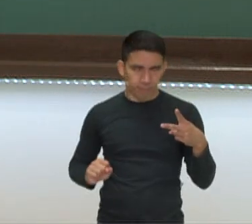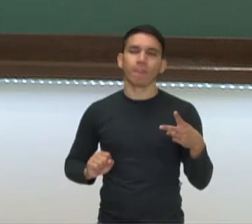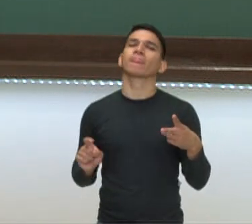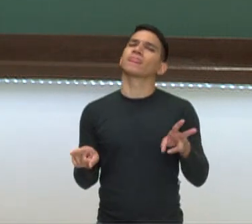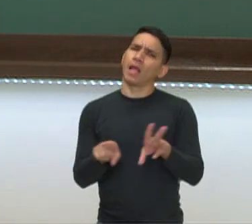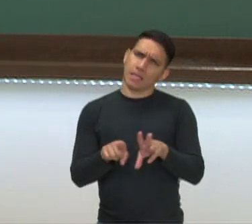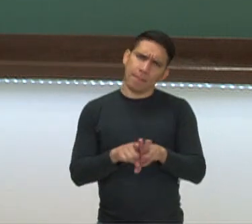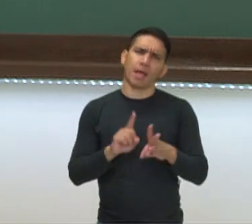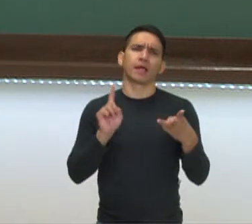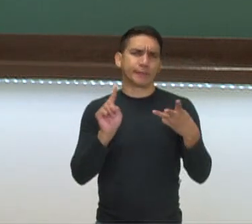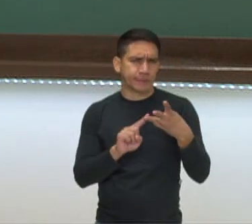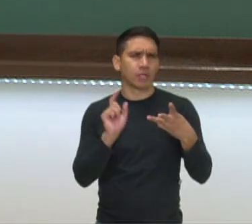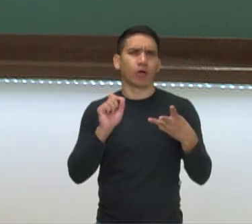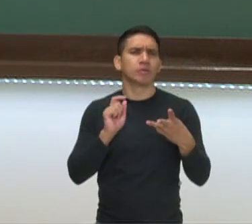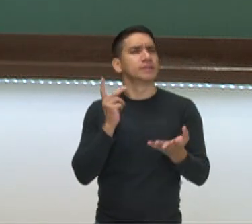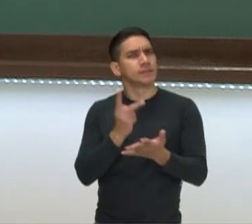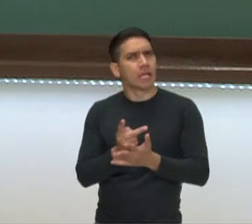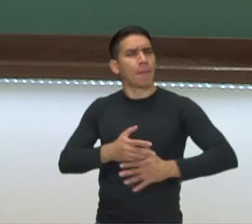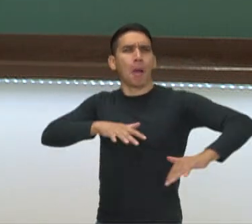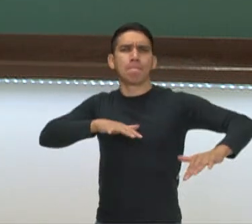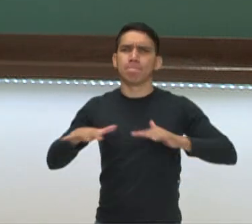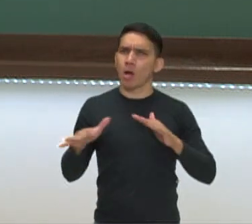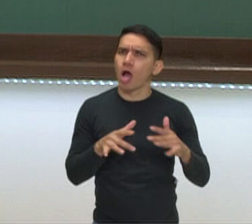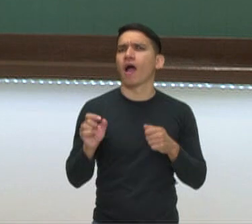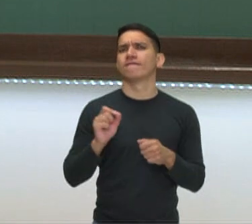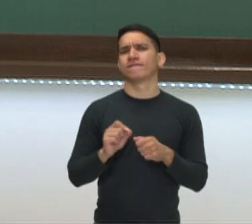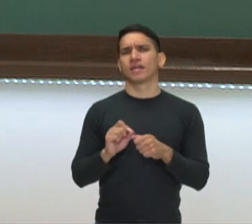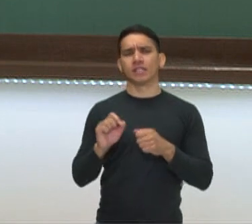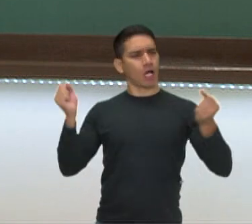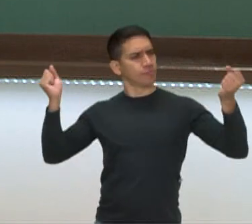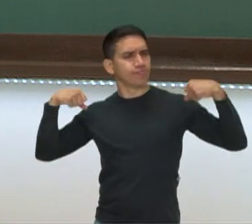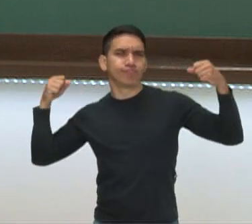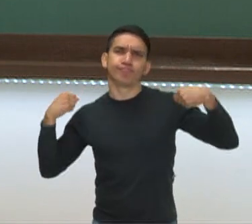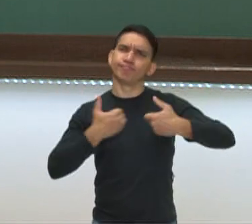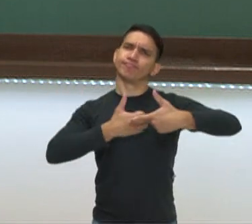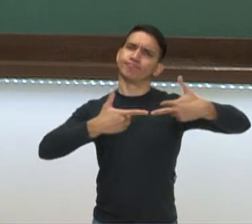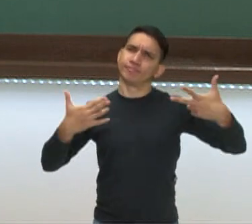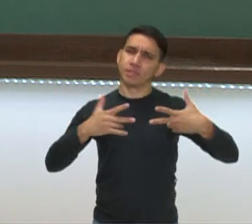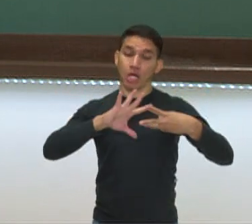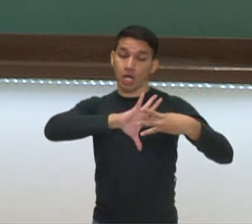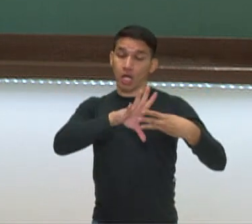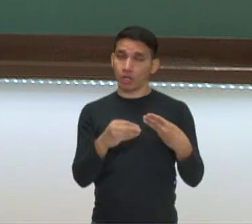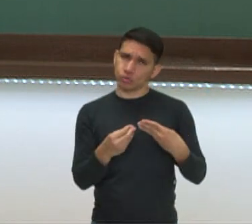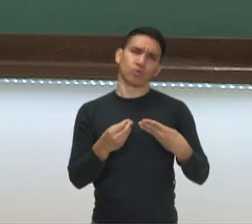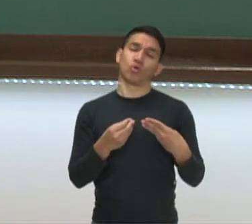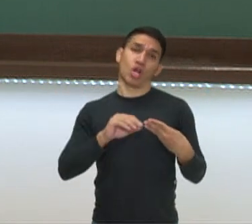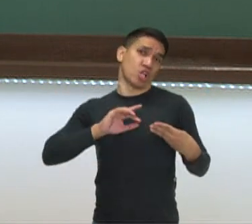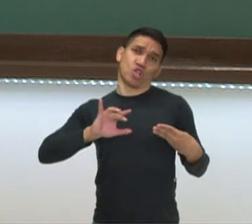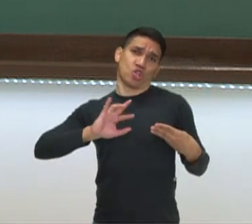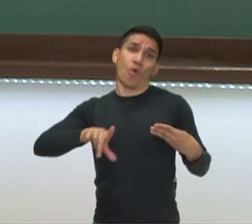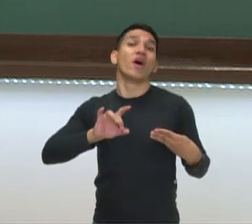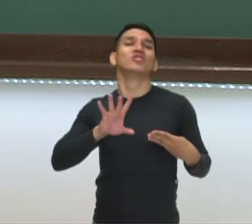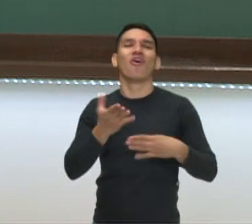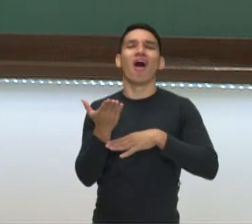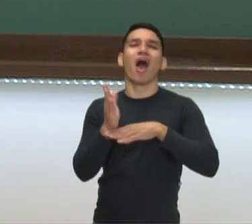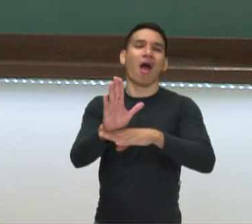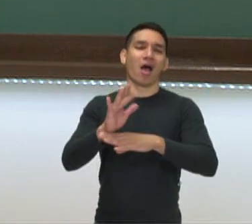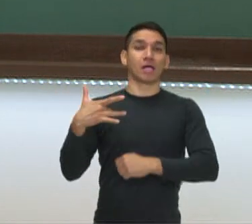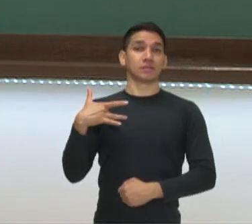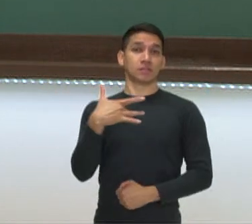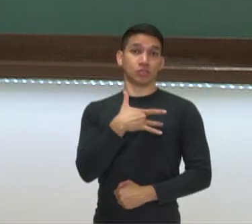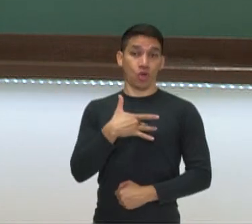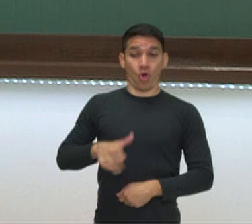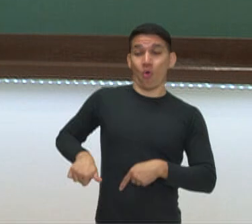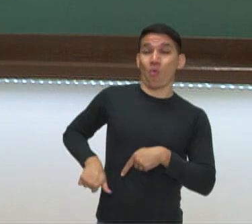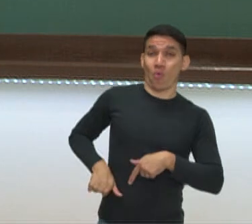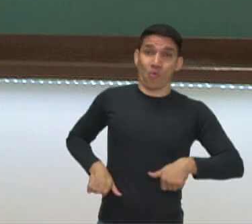se manter ativo, né? Praticar algum tipo de atividade física, tudo isso não vai só ajudar a manter a saúde